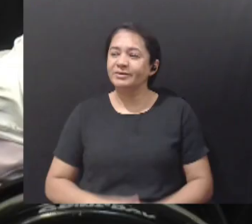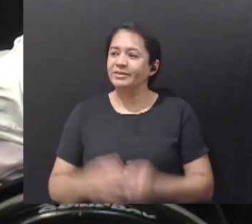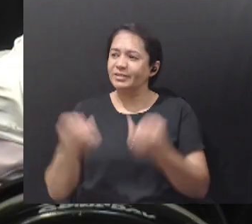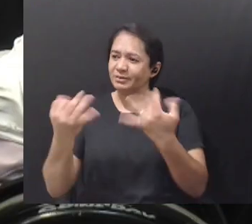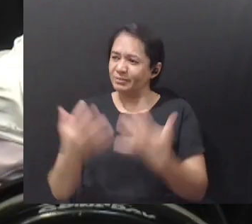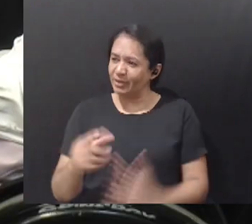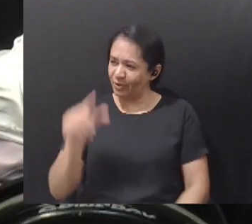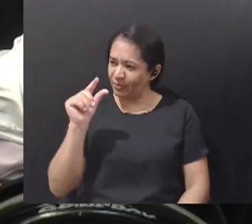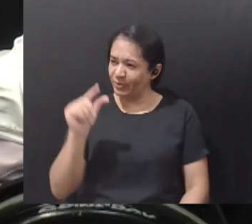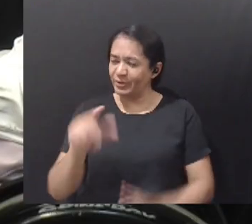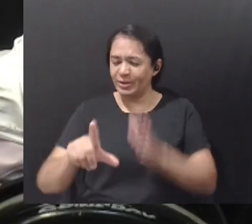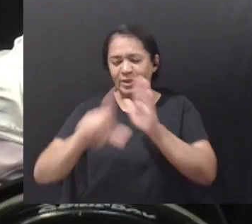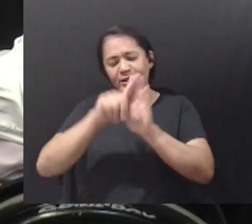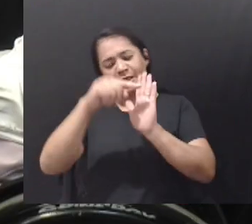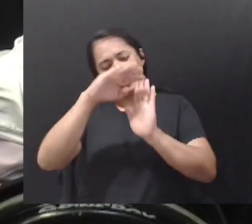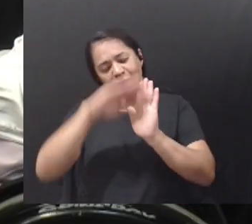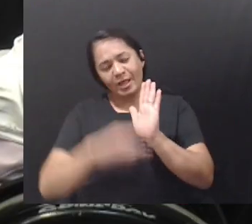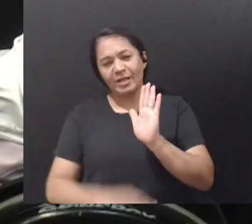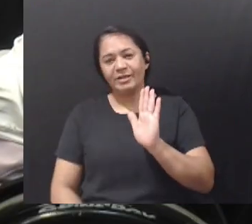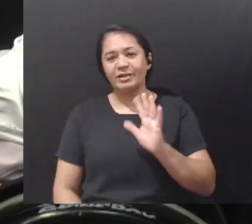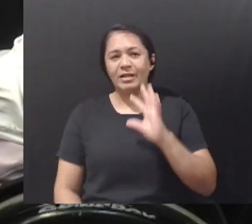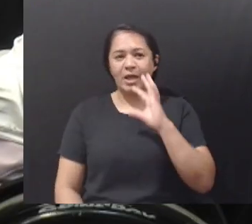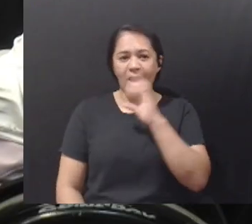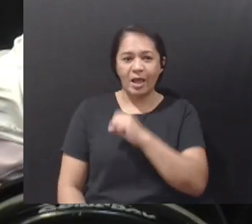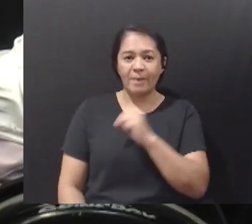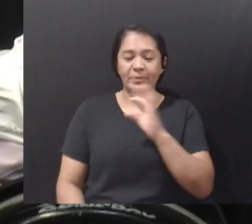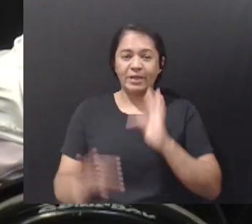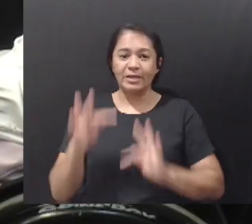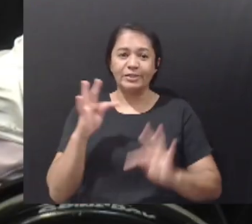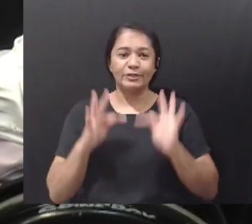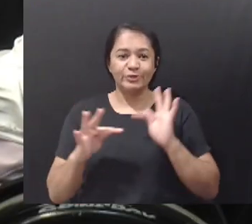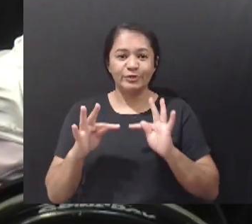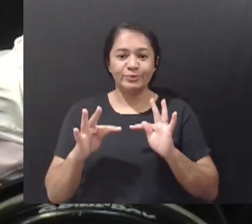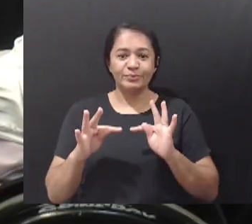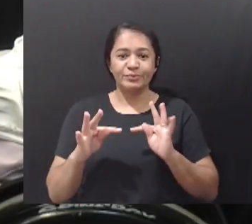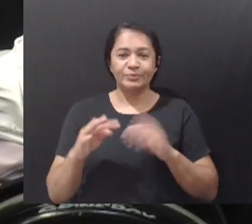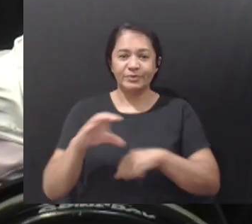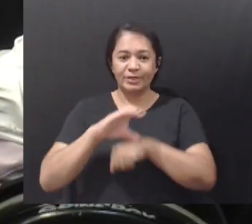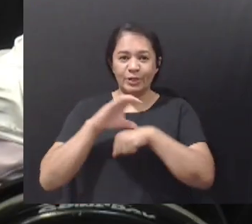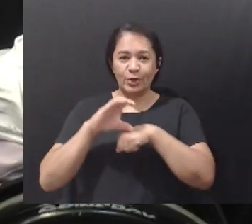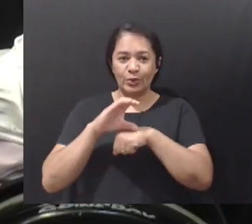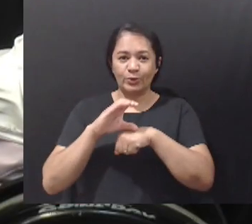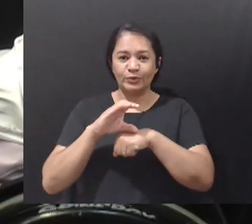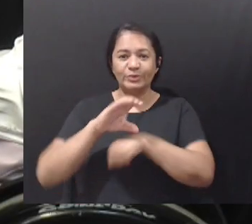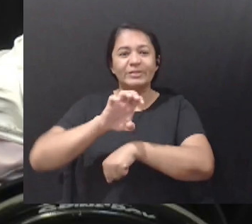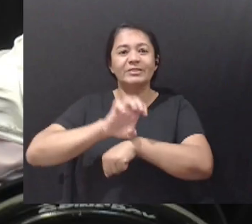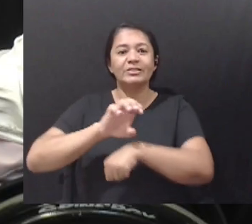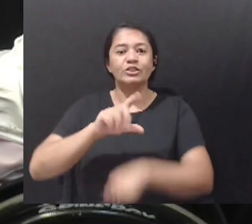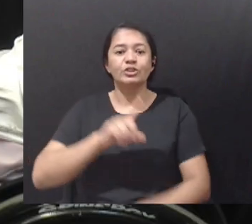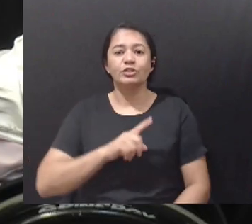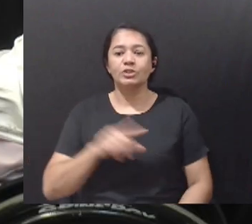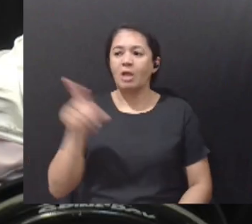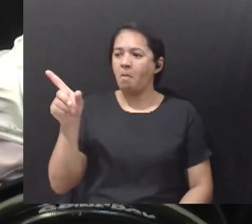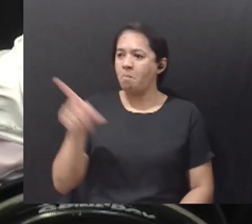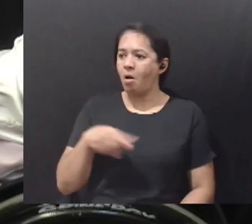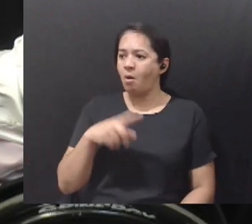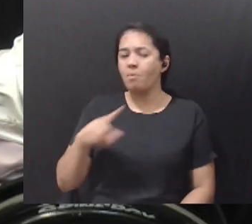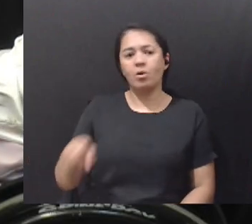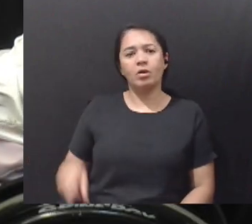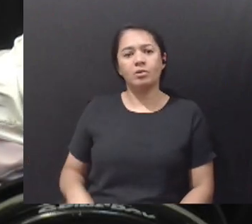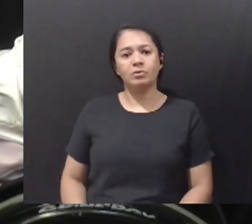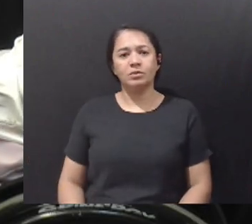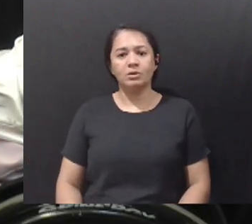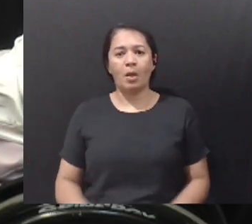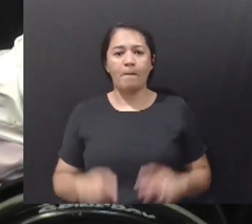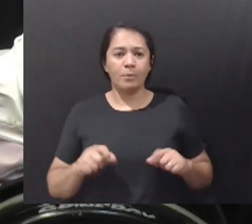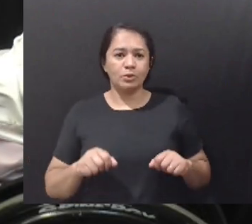leis. Pois é, rapidinho essa do turismo. Na Constituição do Estado tinha uma proibição de que pudesse fazer propaganda